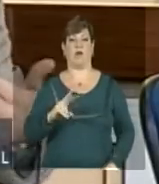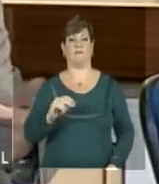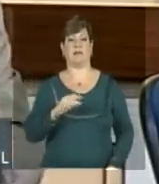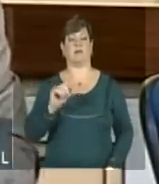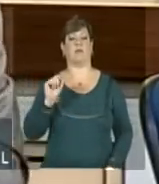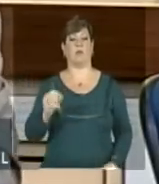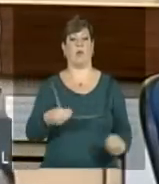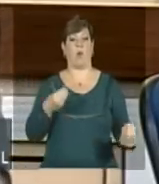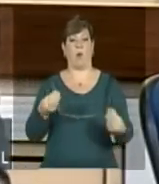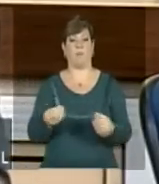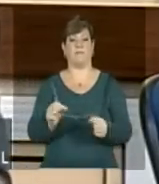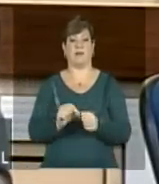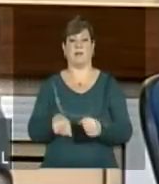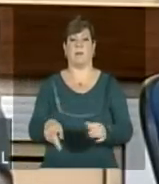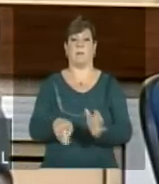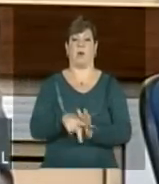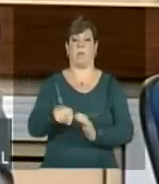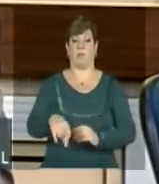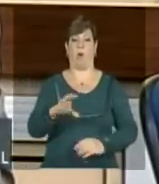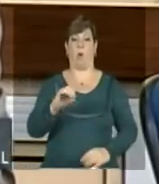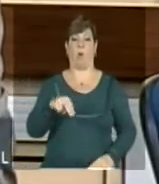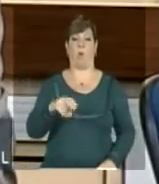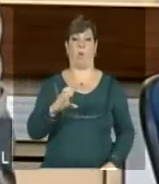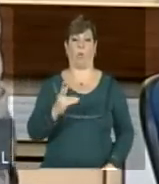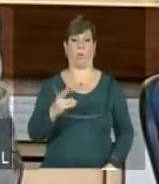operar o próprio concurso.